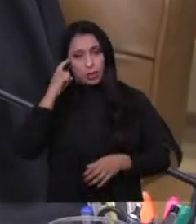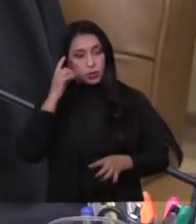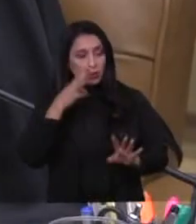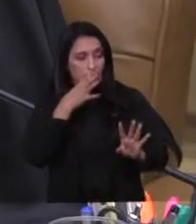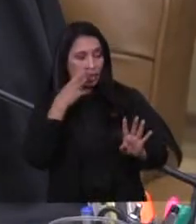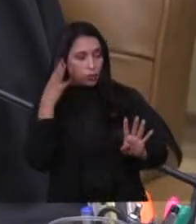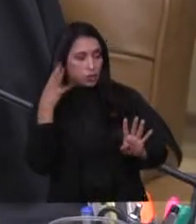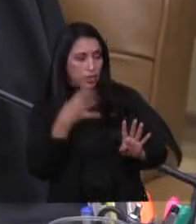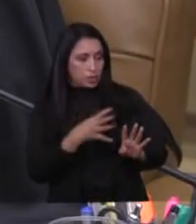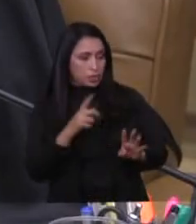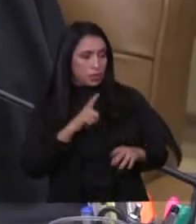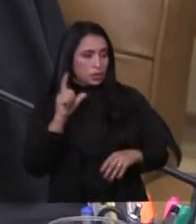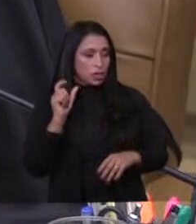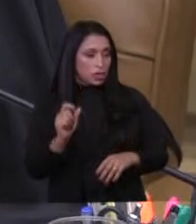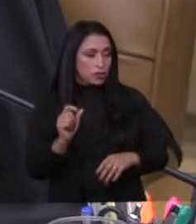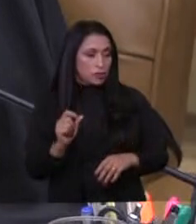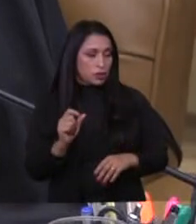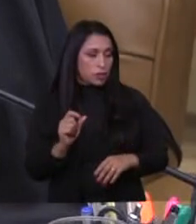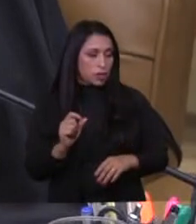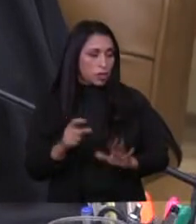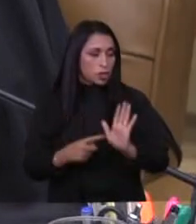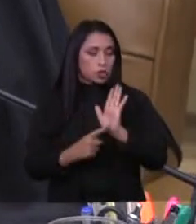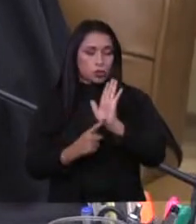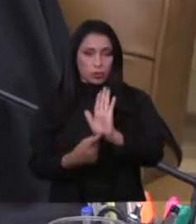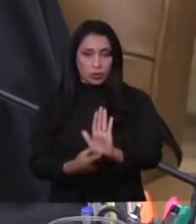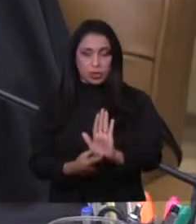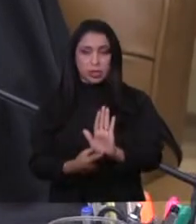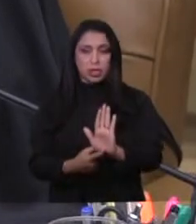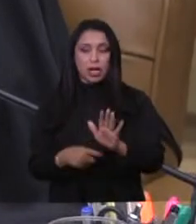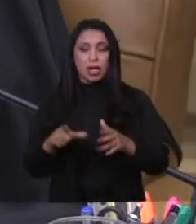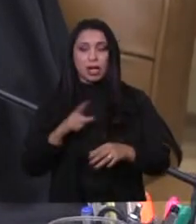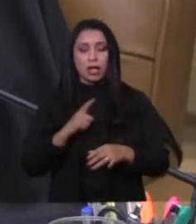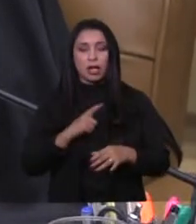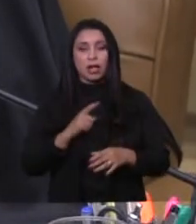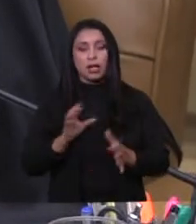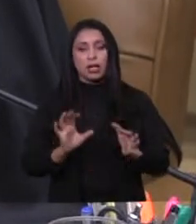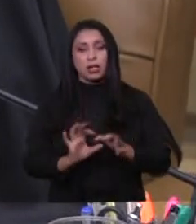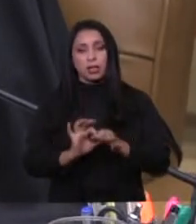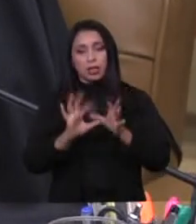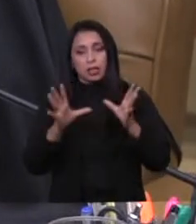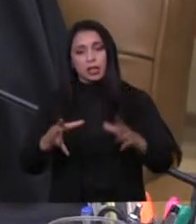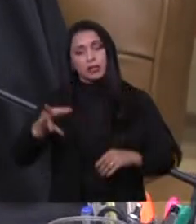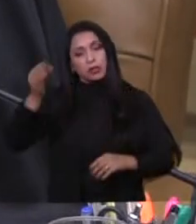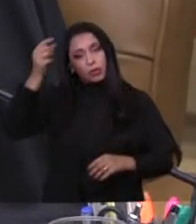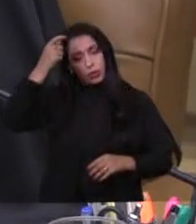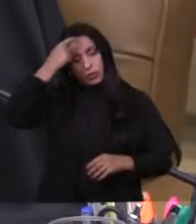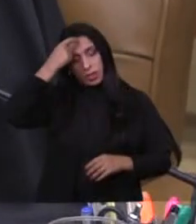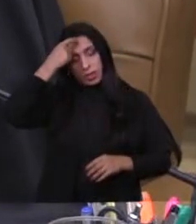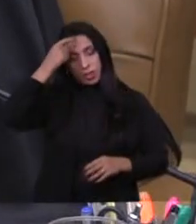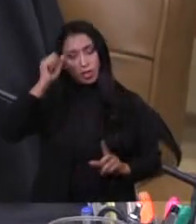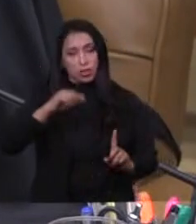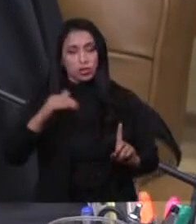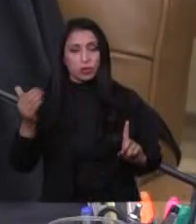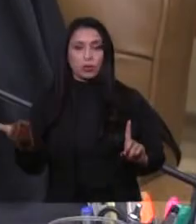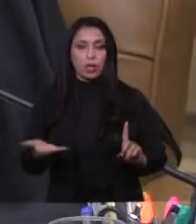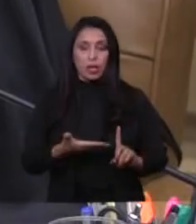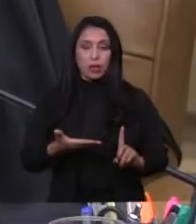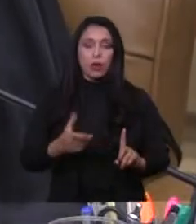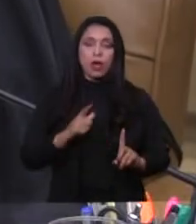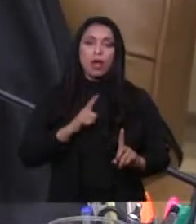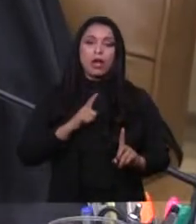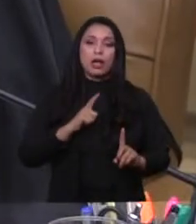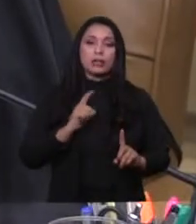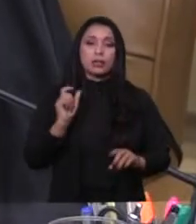desincumbiu satisfatoriamente do ônus de demonstrar a adesão livre e consciente do réu à associação